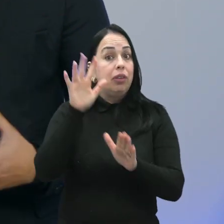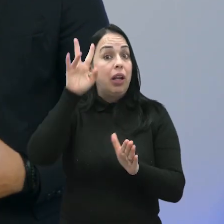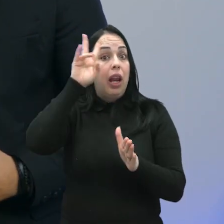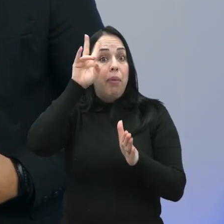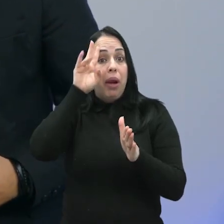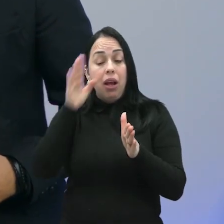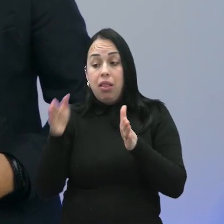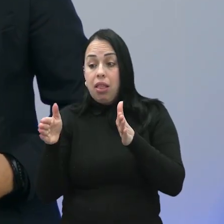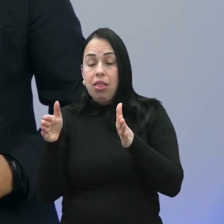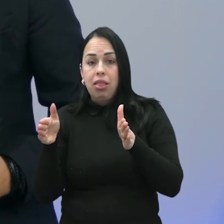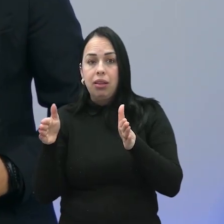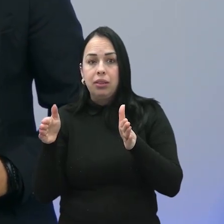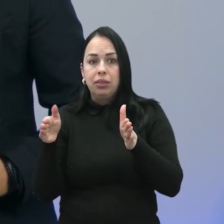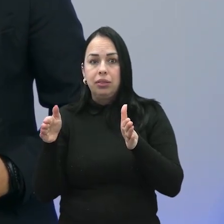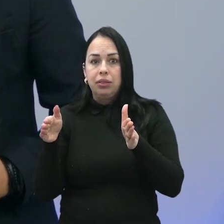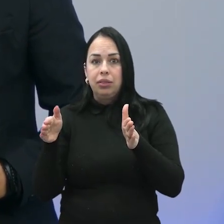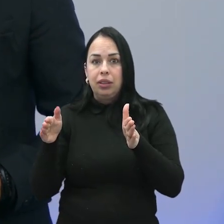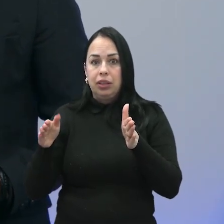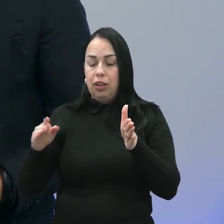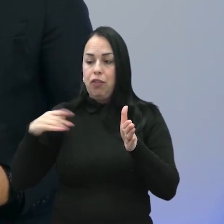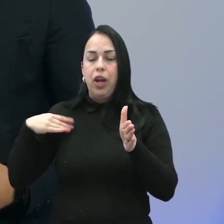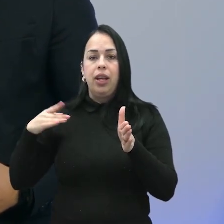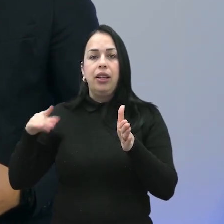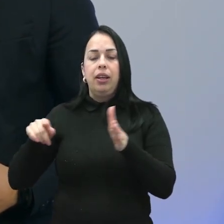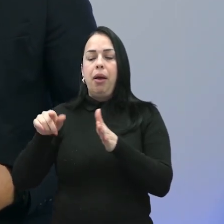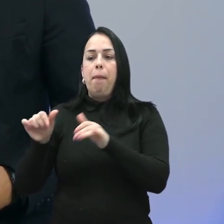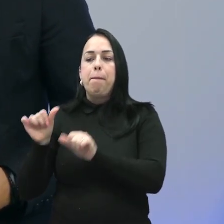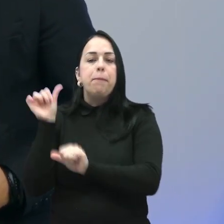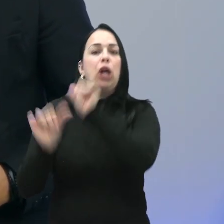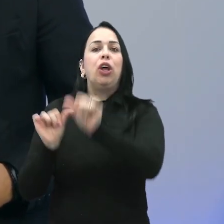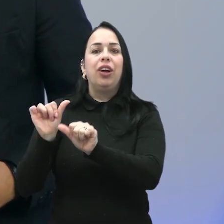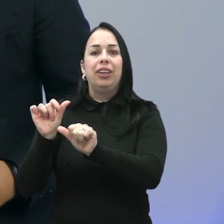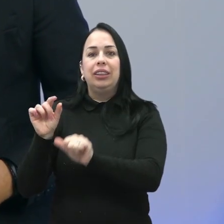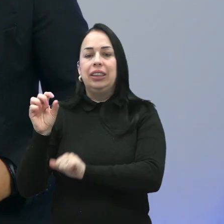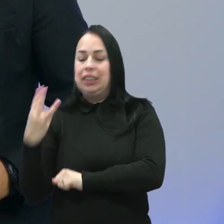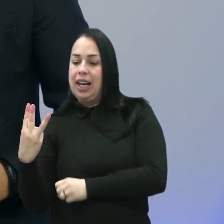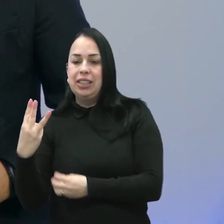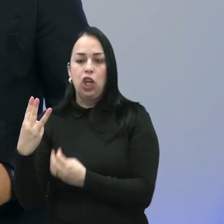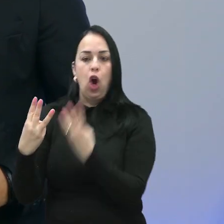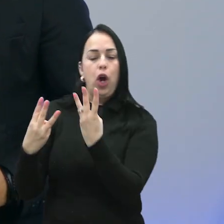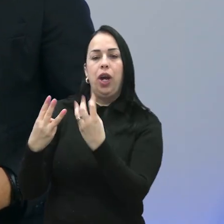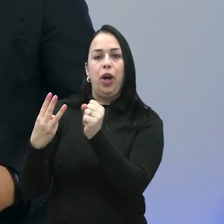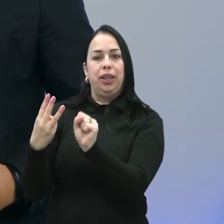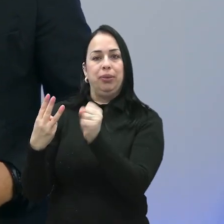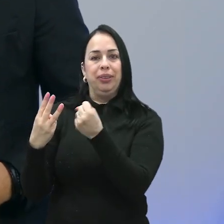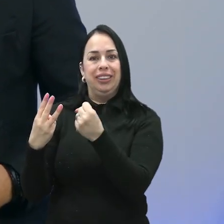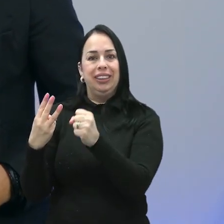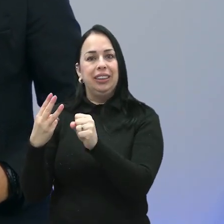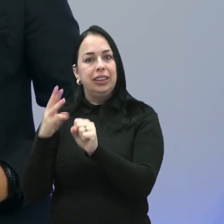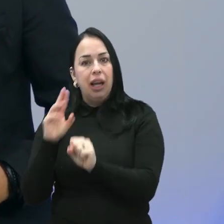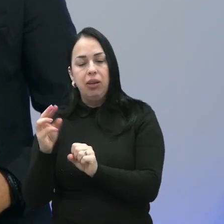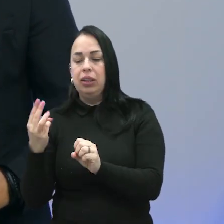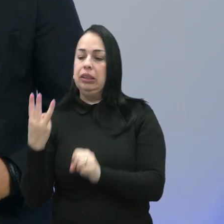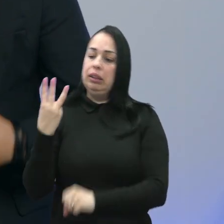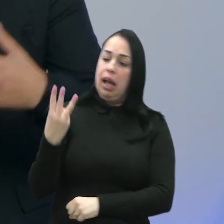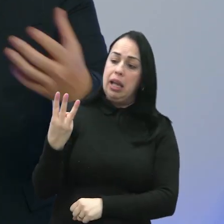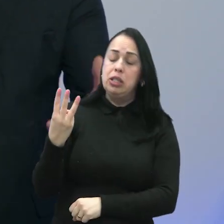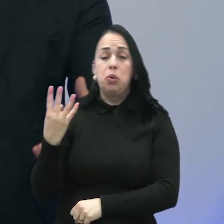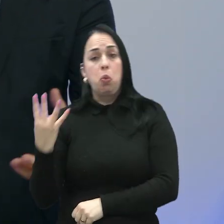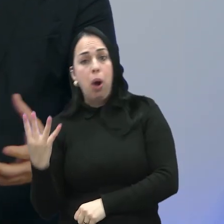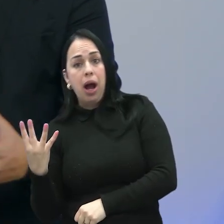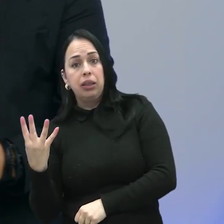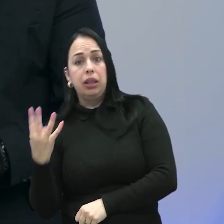vale ressaltar que essa mudança não foi direta, né? Elas não aconteceram dessa mesma forma. Por exemplo, foram 3,